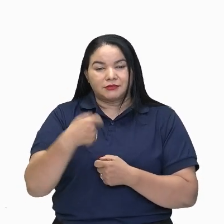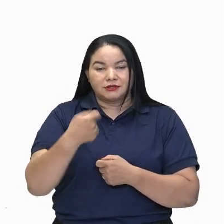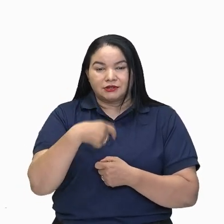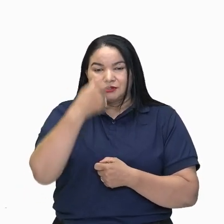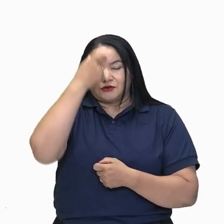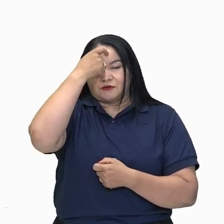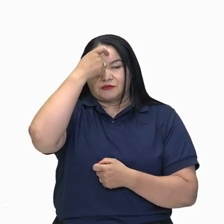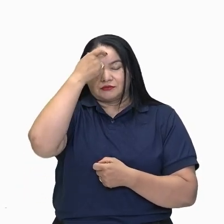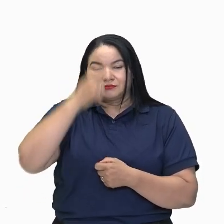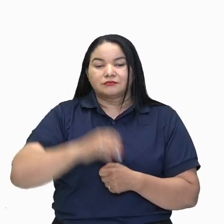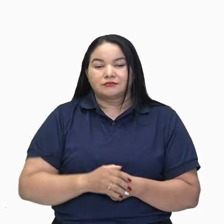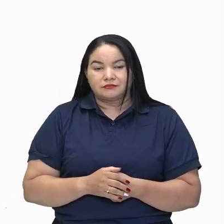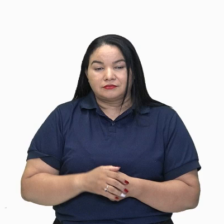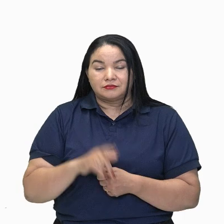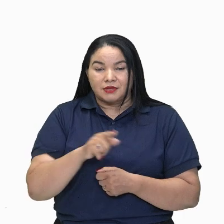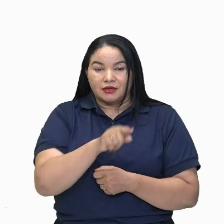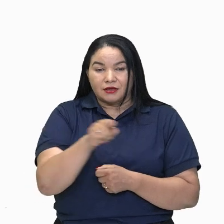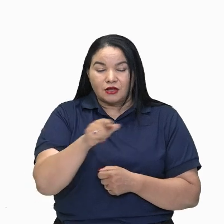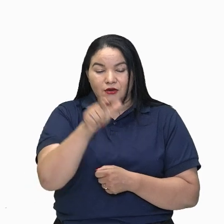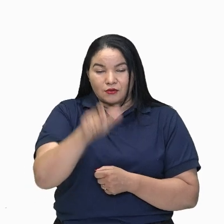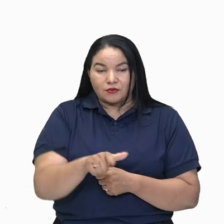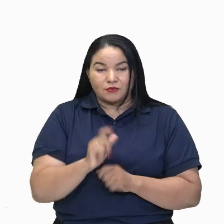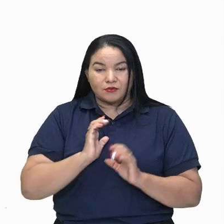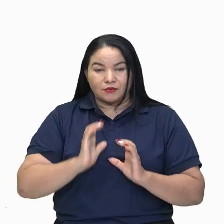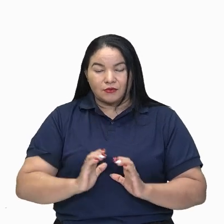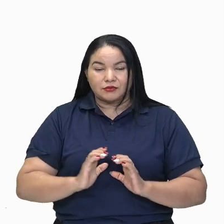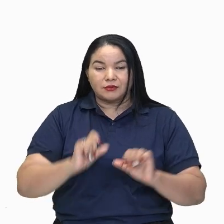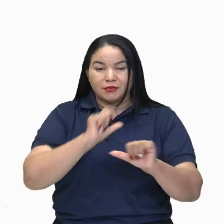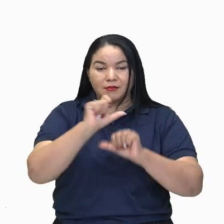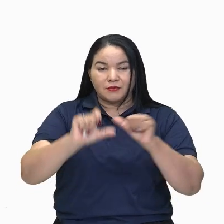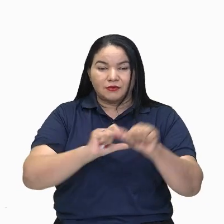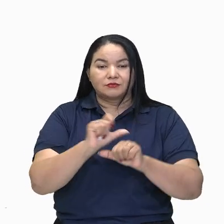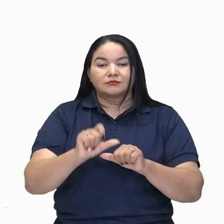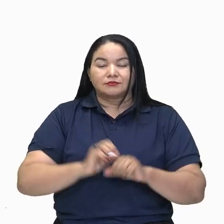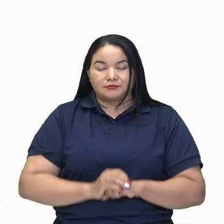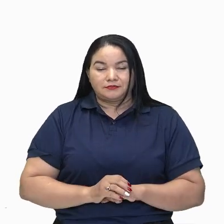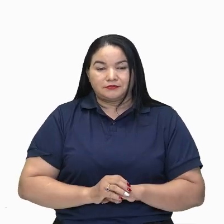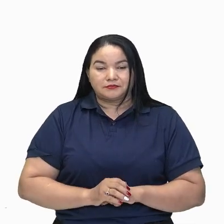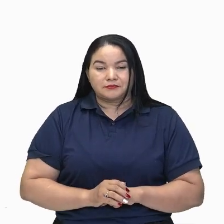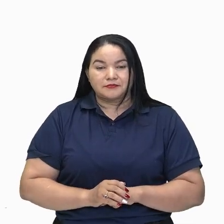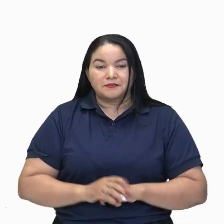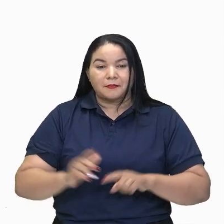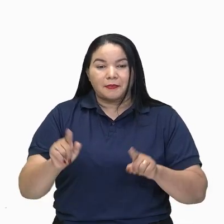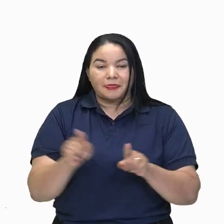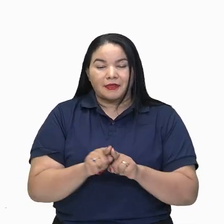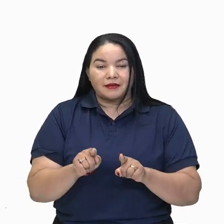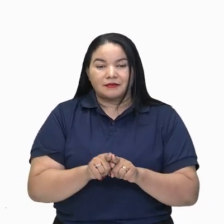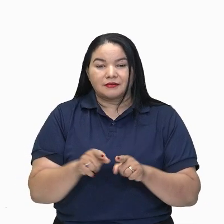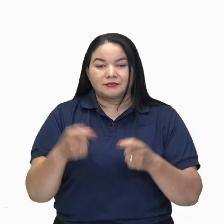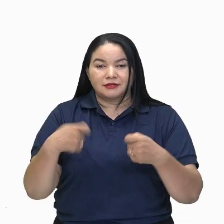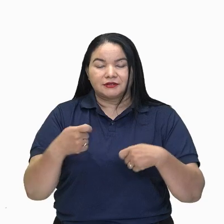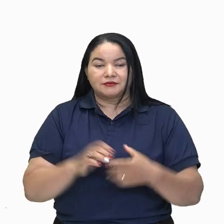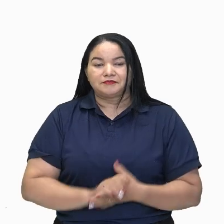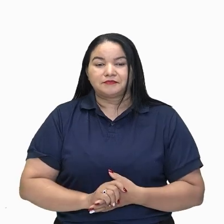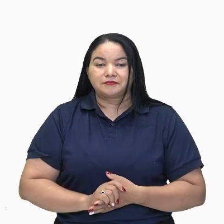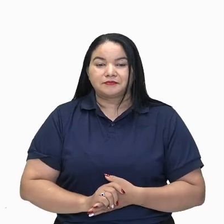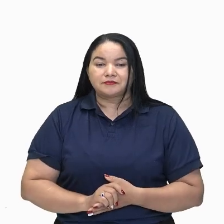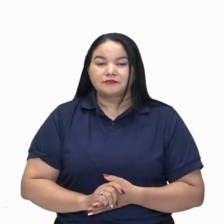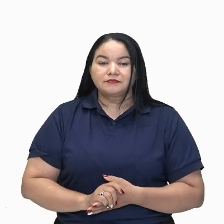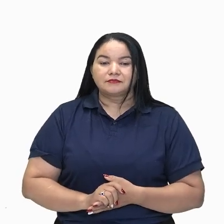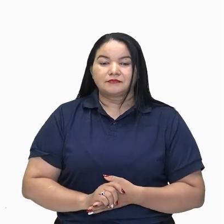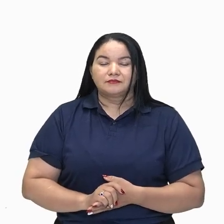né? Fazer com que a pessoa mude de comportamento. É claro que nem sempre isso